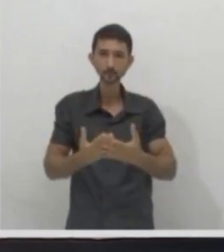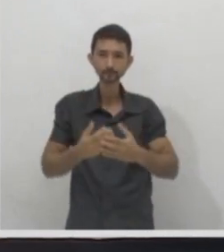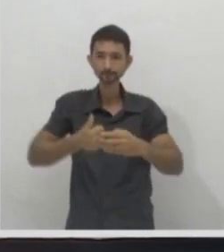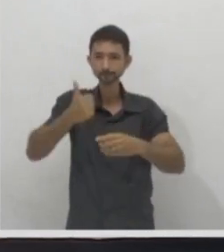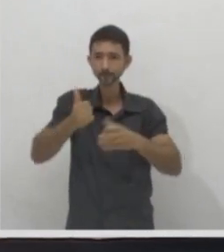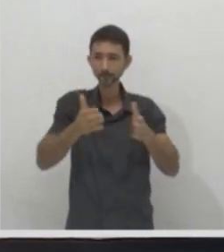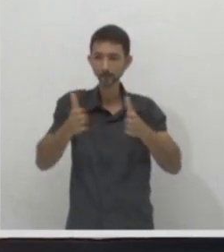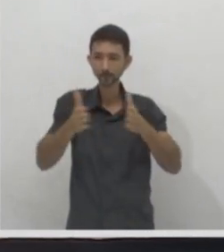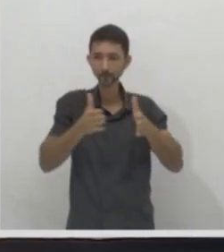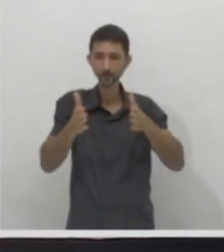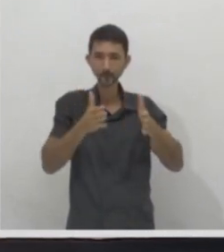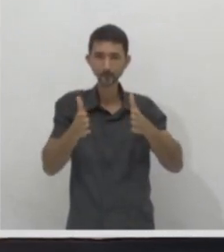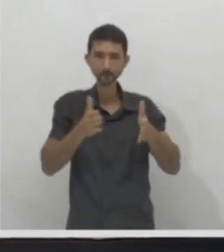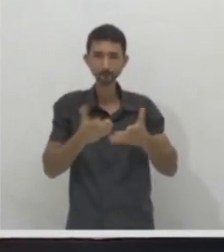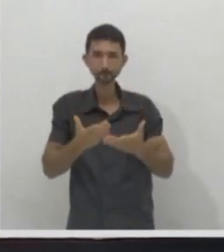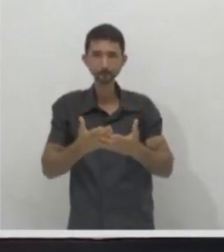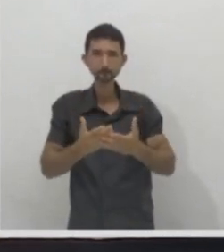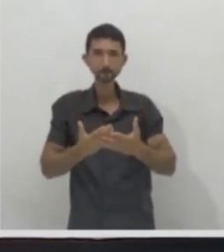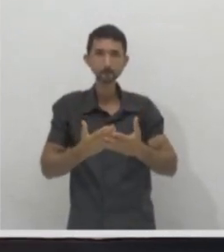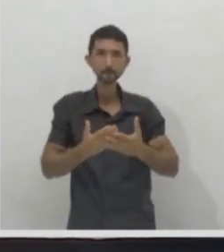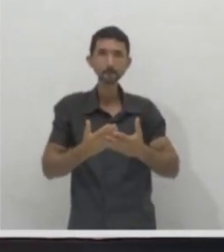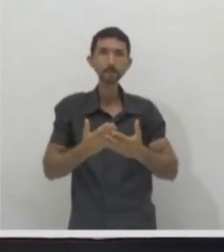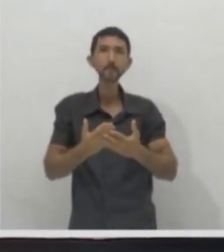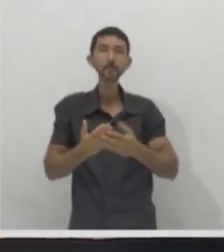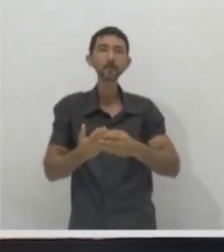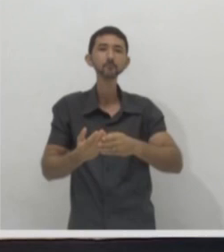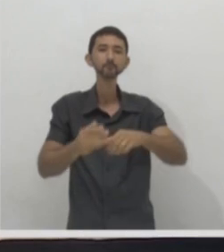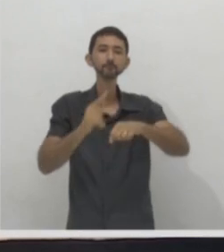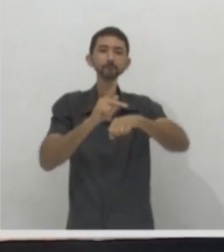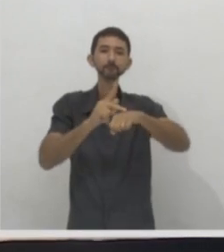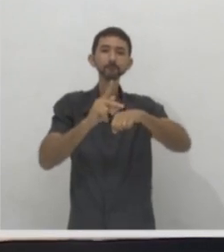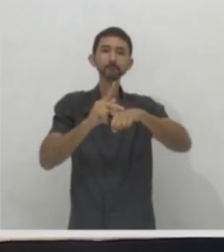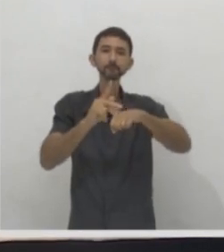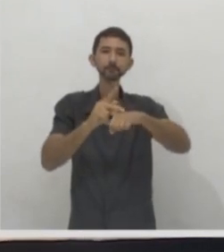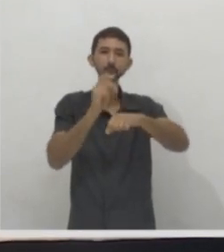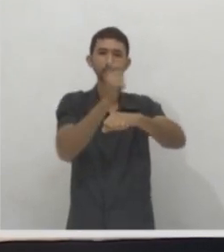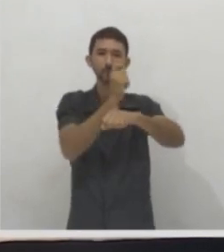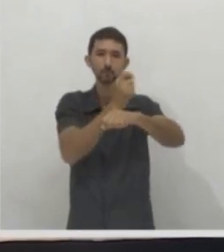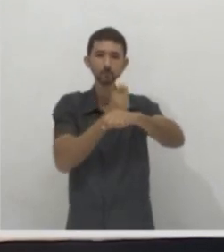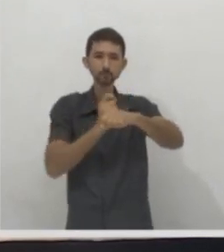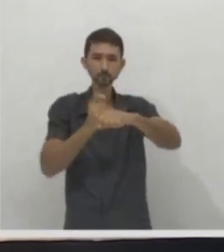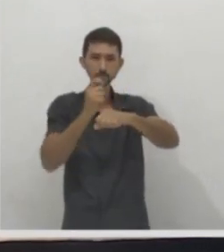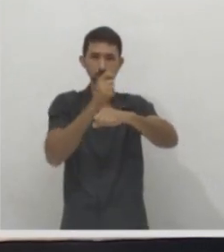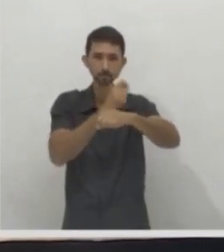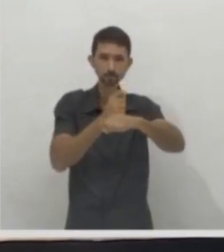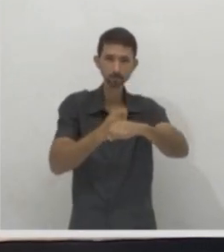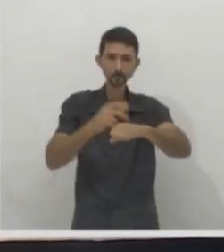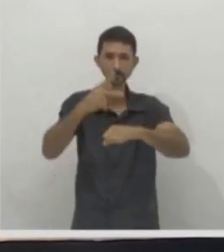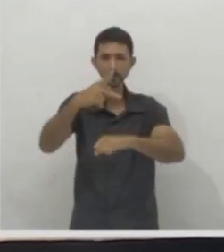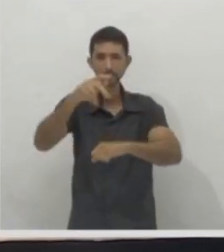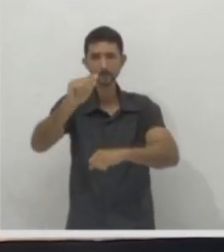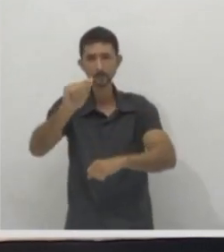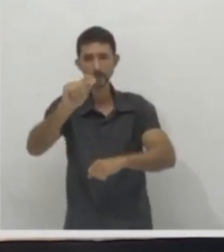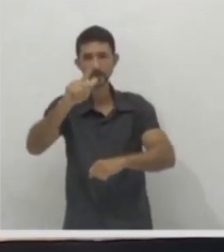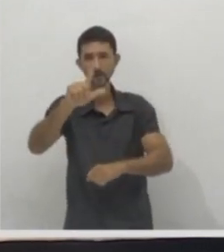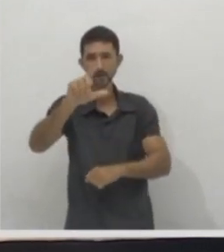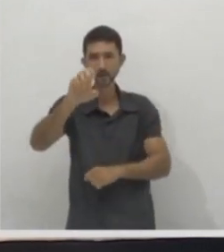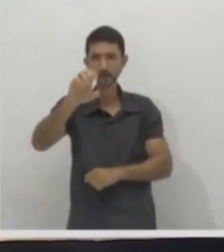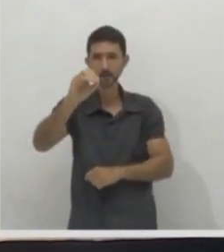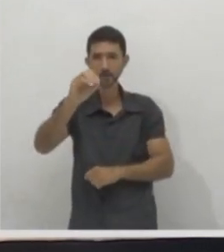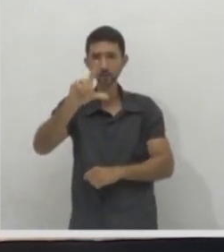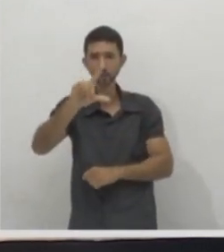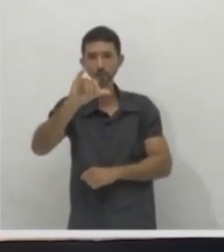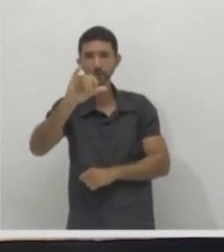período da pré-história, e nós vamos falar de período paleolítico, né? Essa palavra estranha aí, paleolítico,